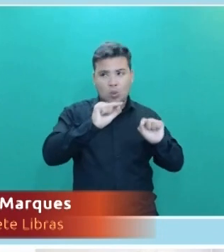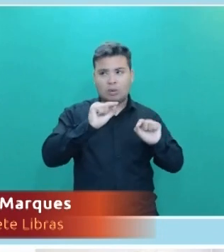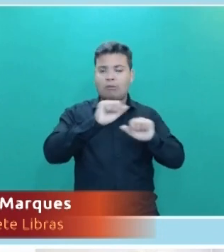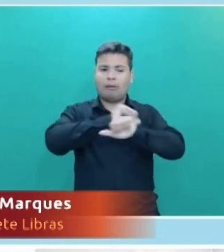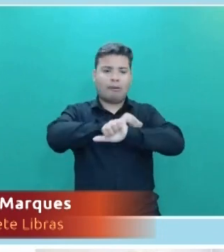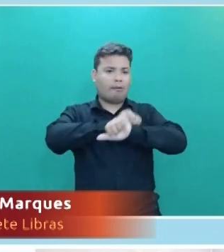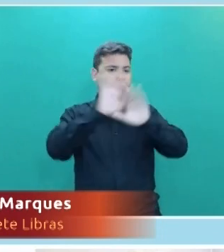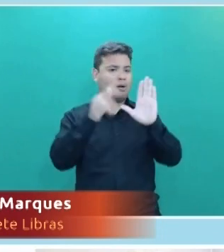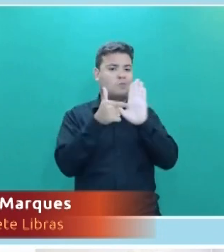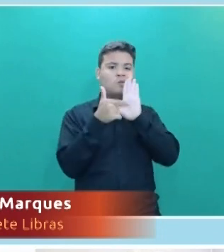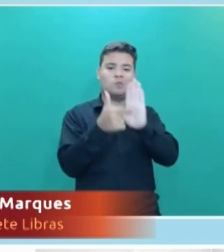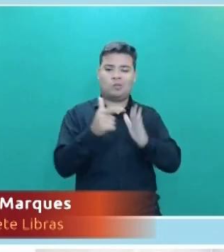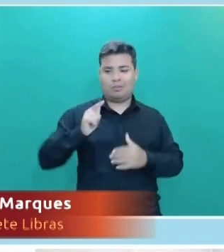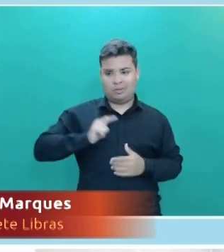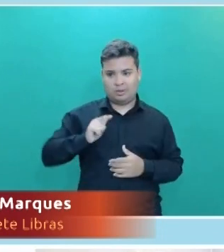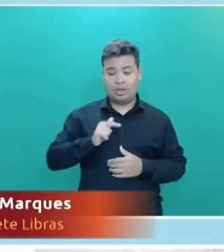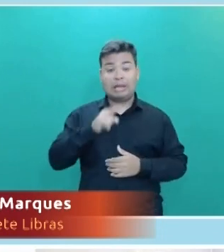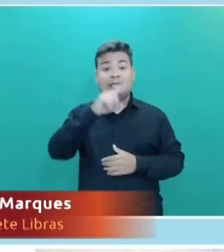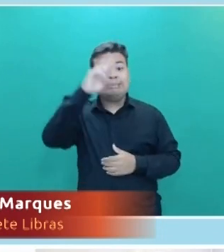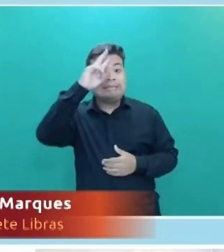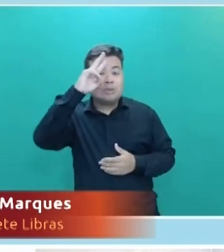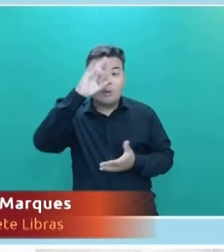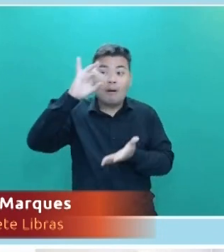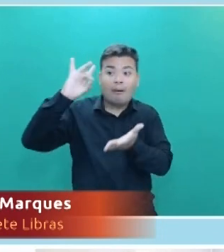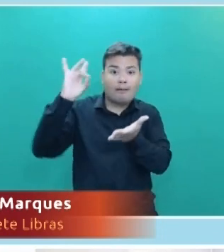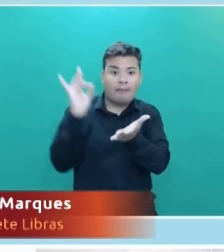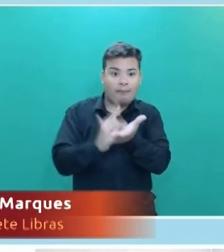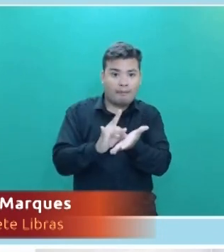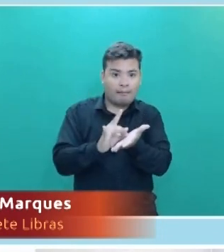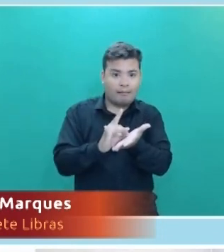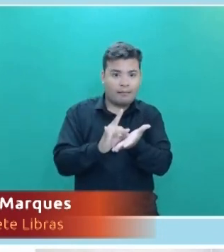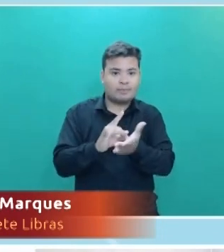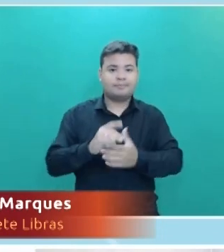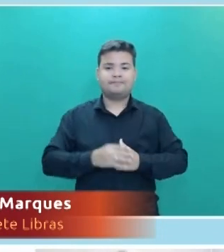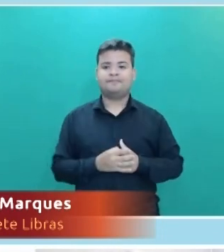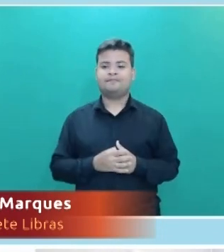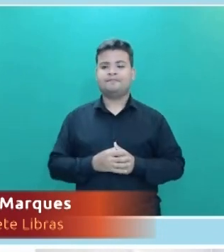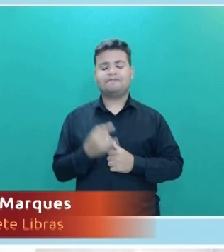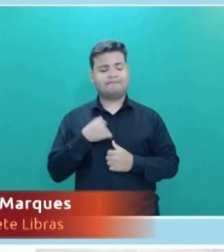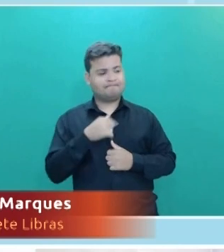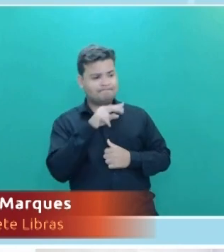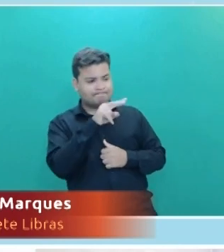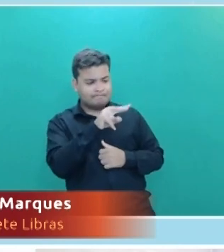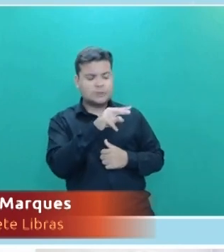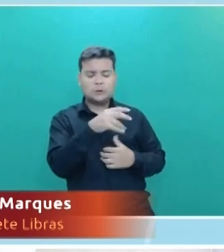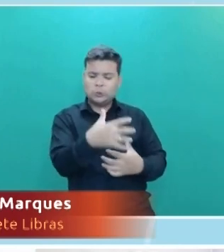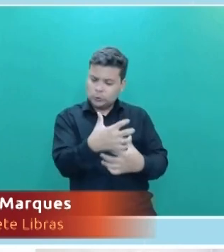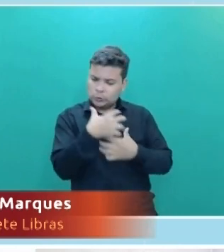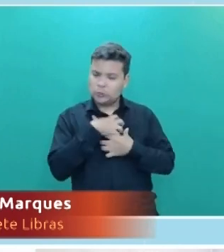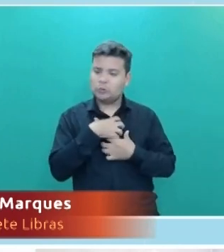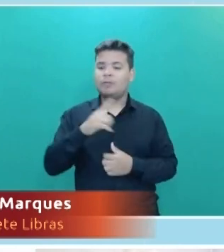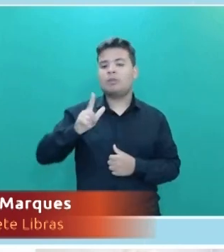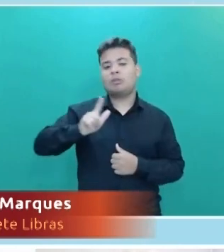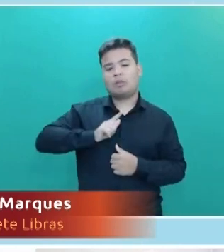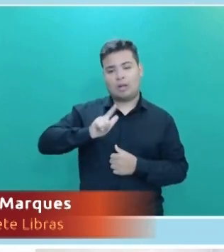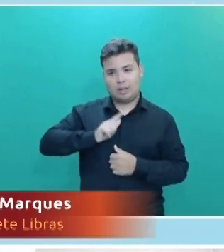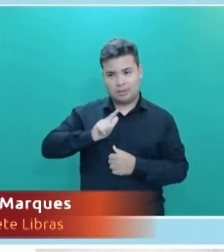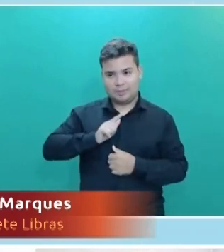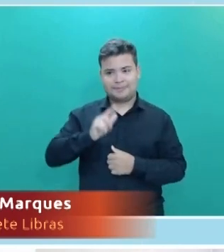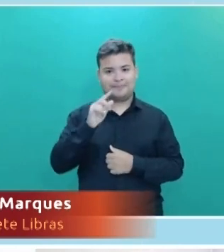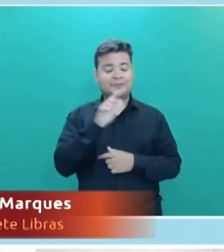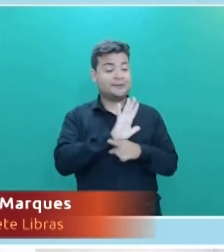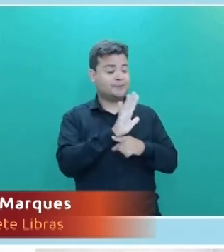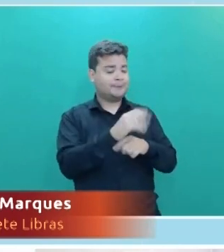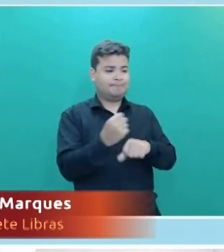real, e para mim, mexeu muito comigo ver aquele